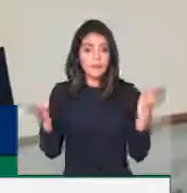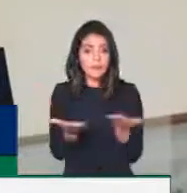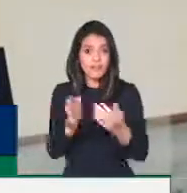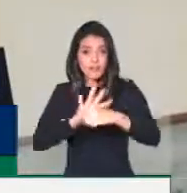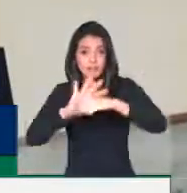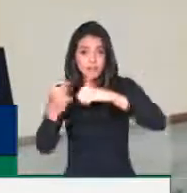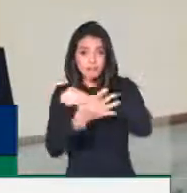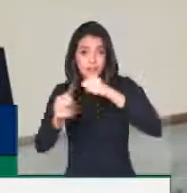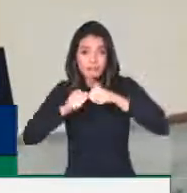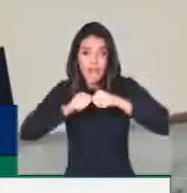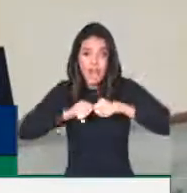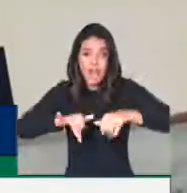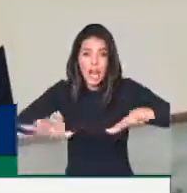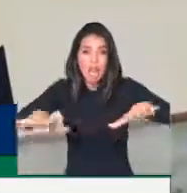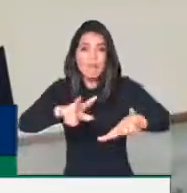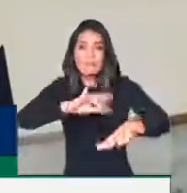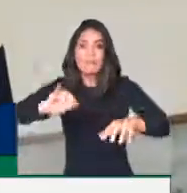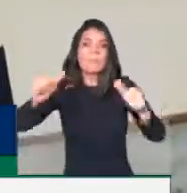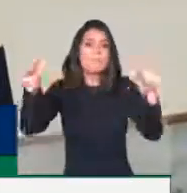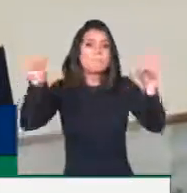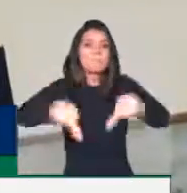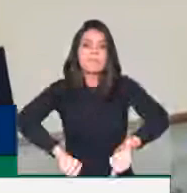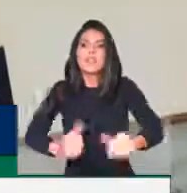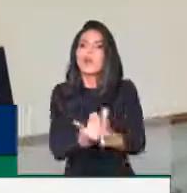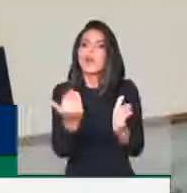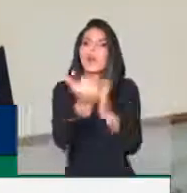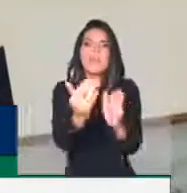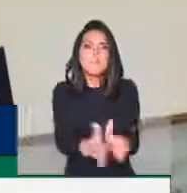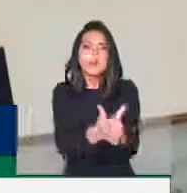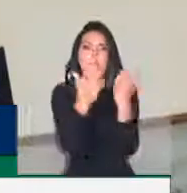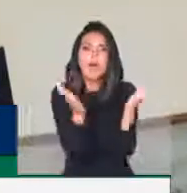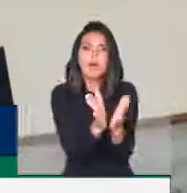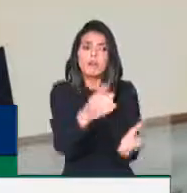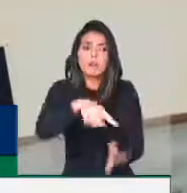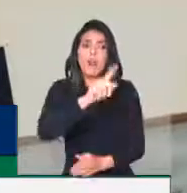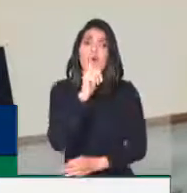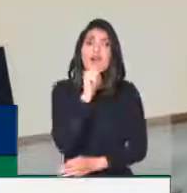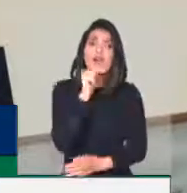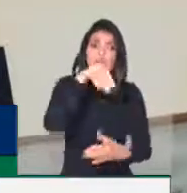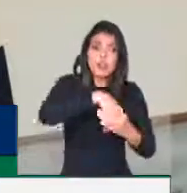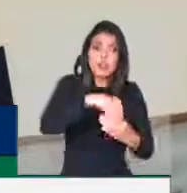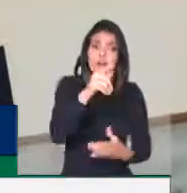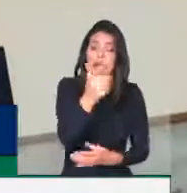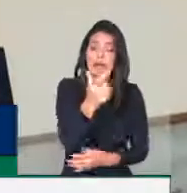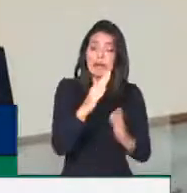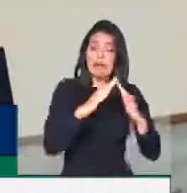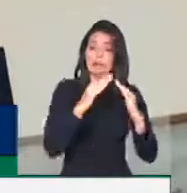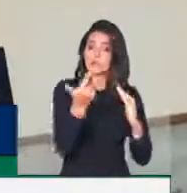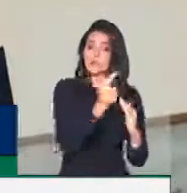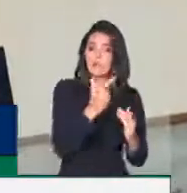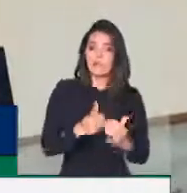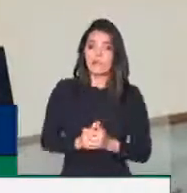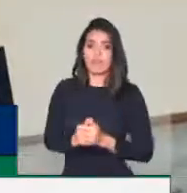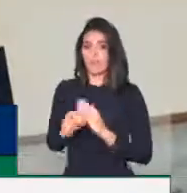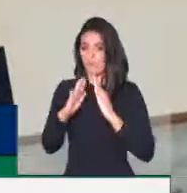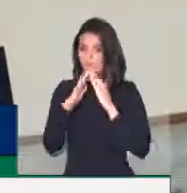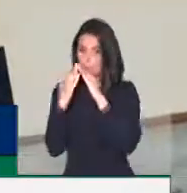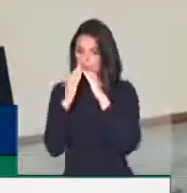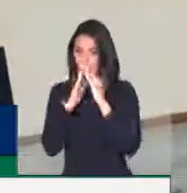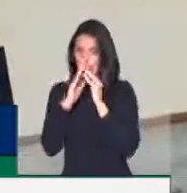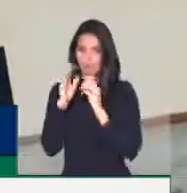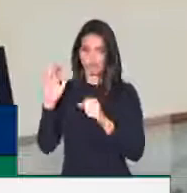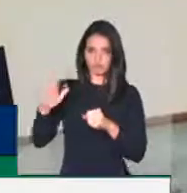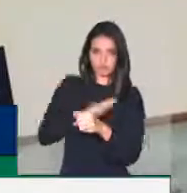pandemia vai atingir principalmente os mais pobres, aqueles que não têm água em casa, aqueles que vivem de forma aglomerada, e voltamos pela precarização do